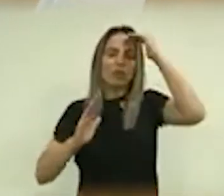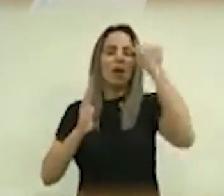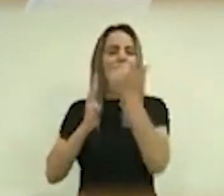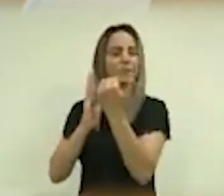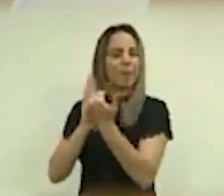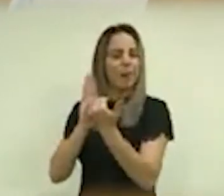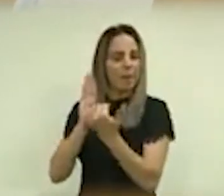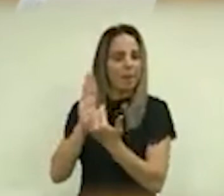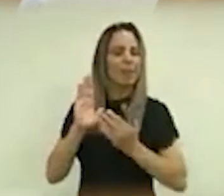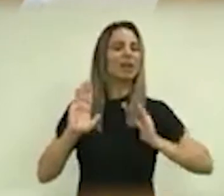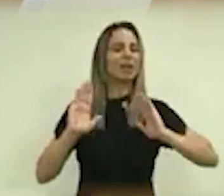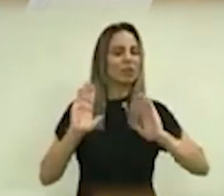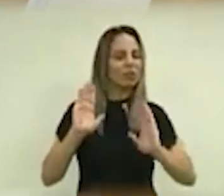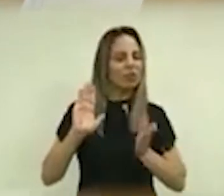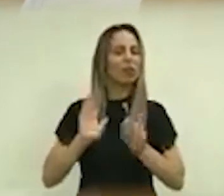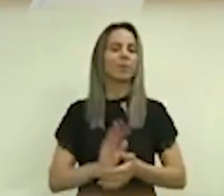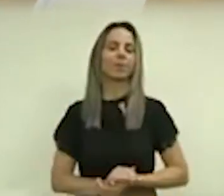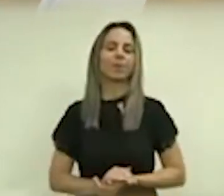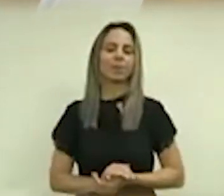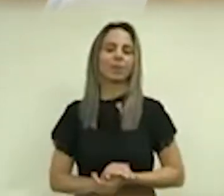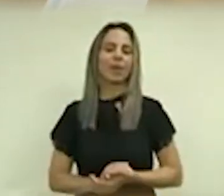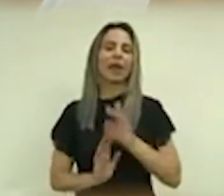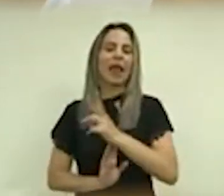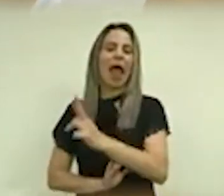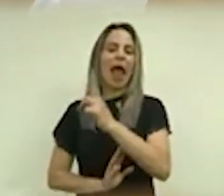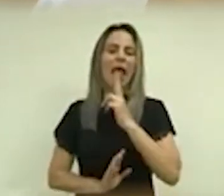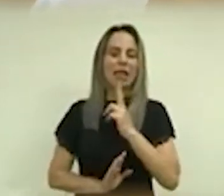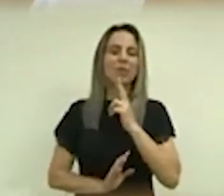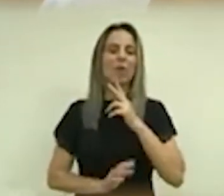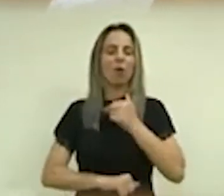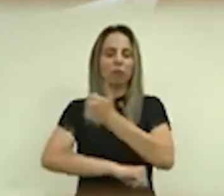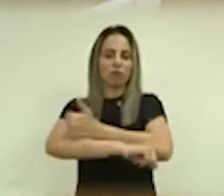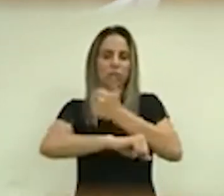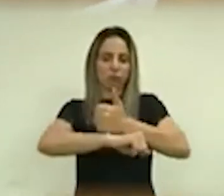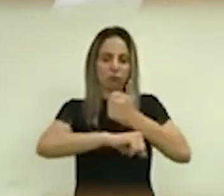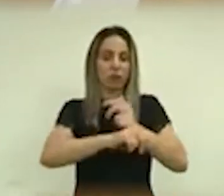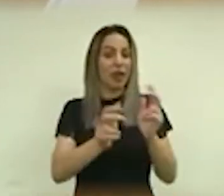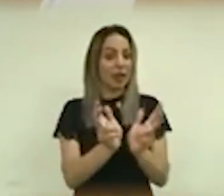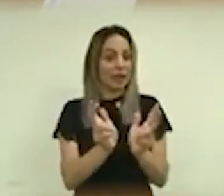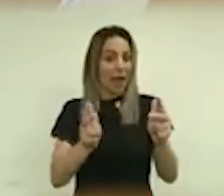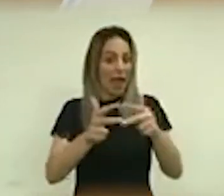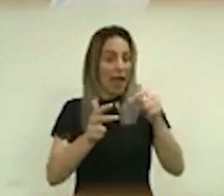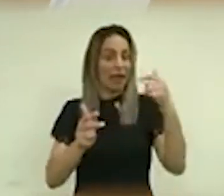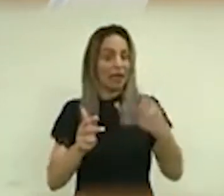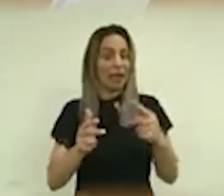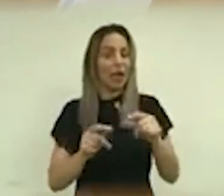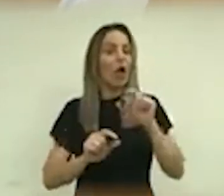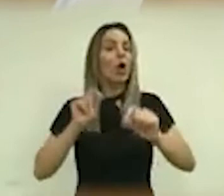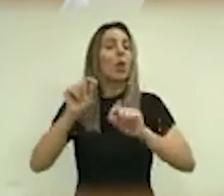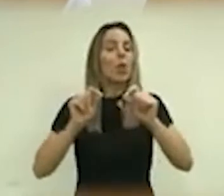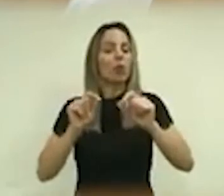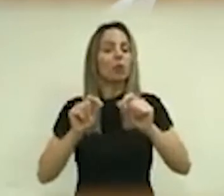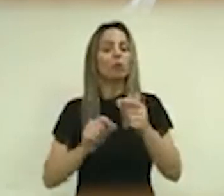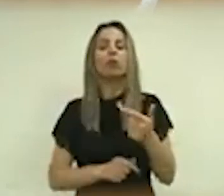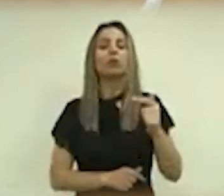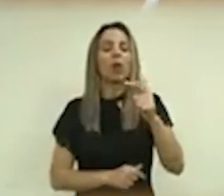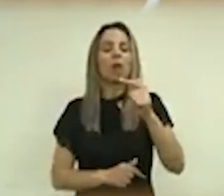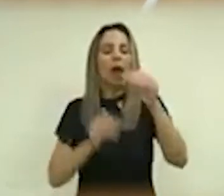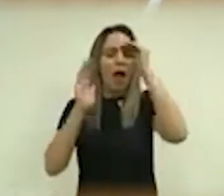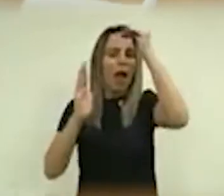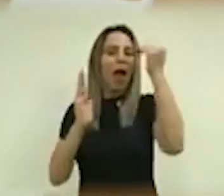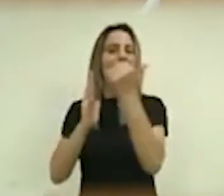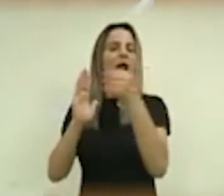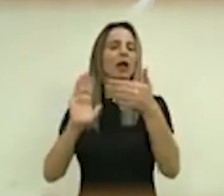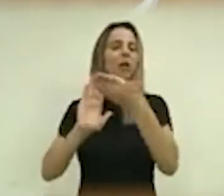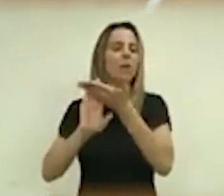as formalidades regimentais, seja respondido pela mesa diretora desta Câmara Municipal o motivo pelo qual não está sendo respeitado da